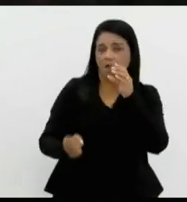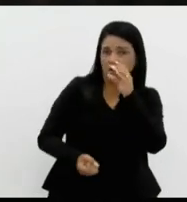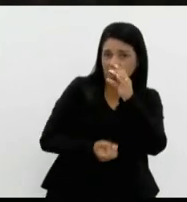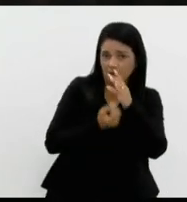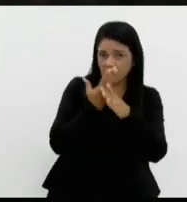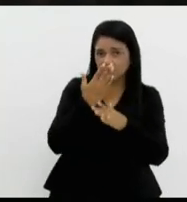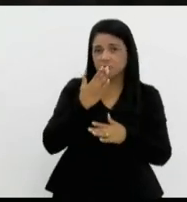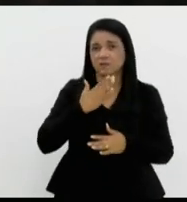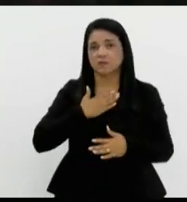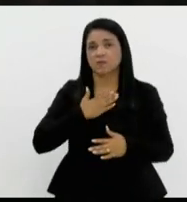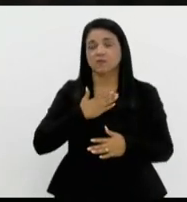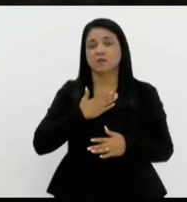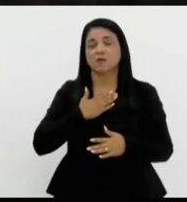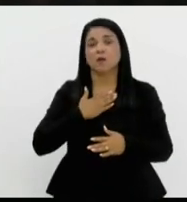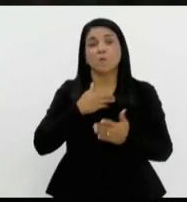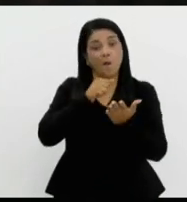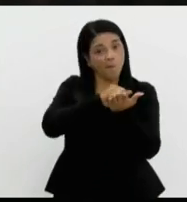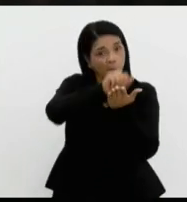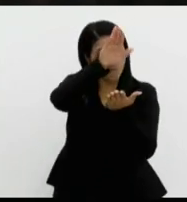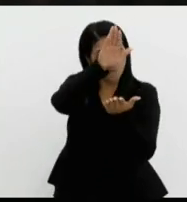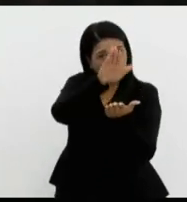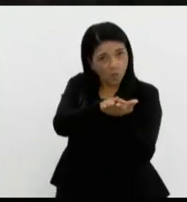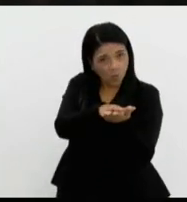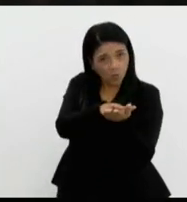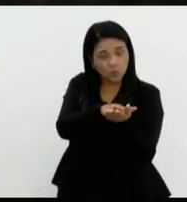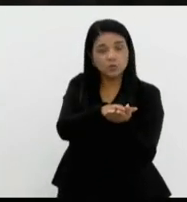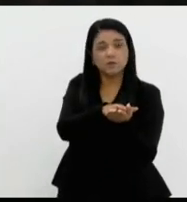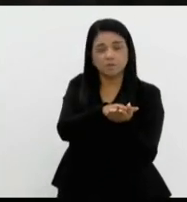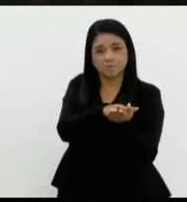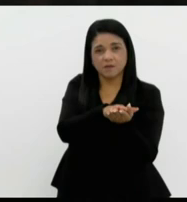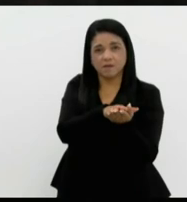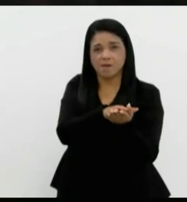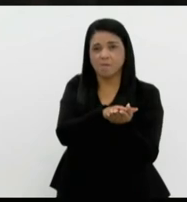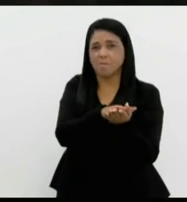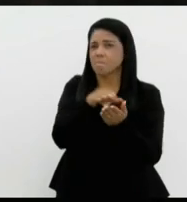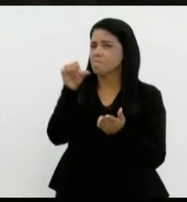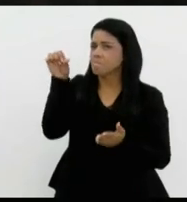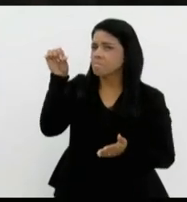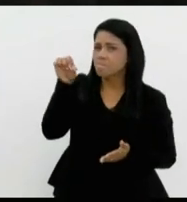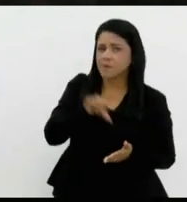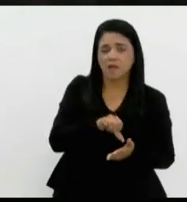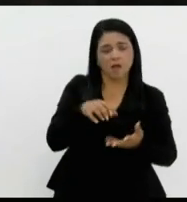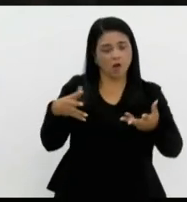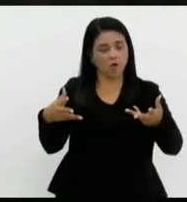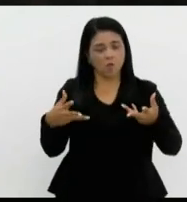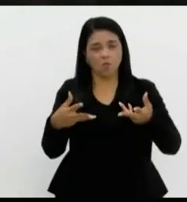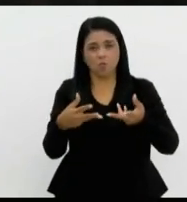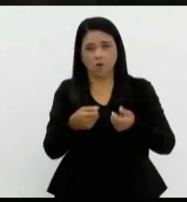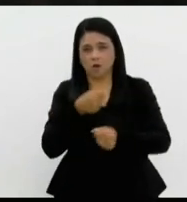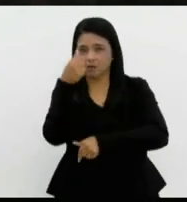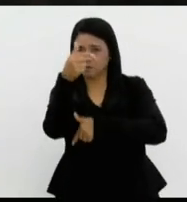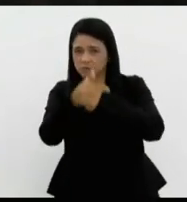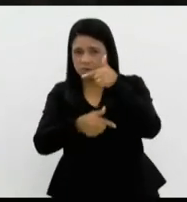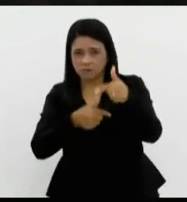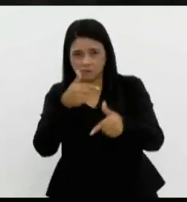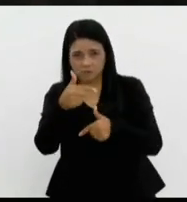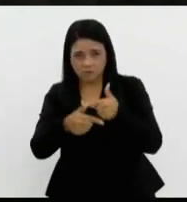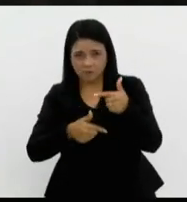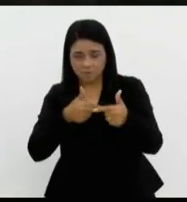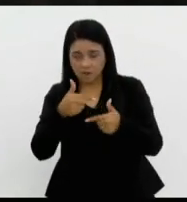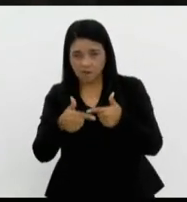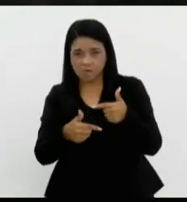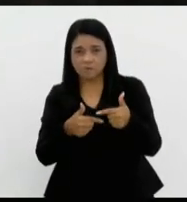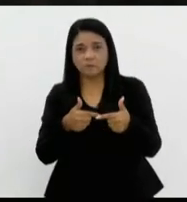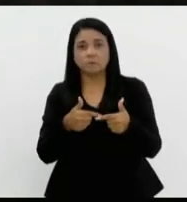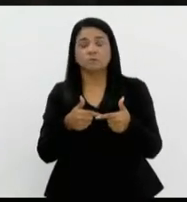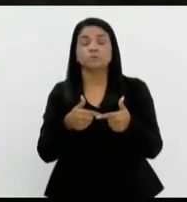que fala de uma multa indenizatória pela má prestação da qualidade desses serviços, o que